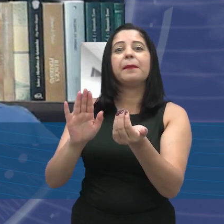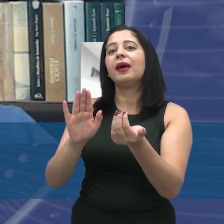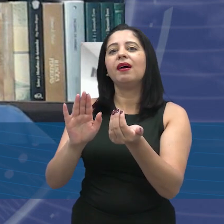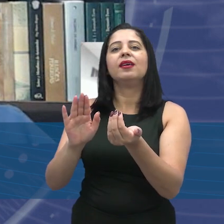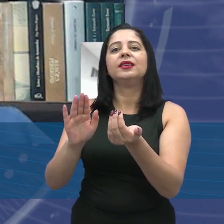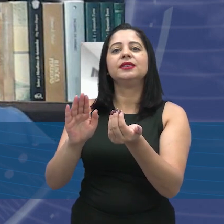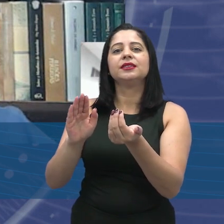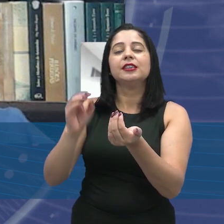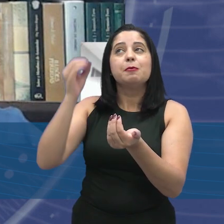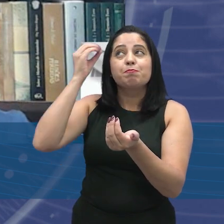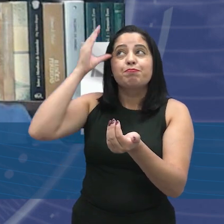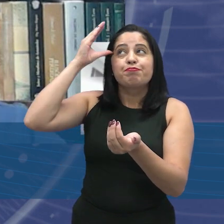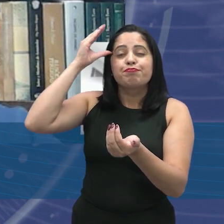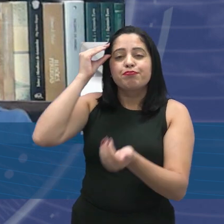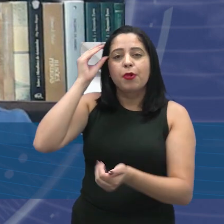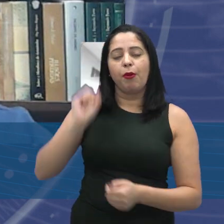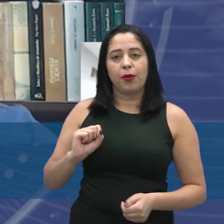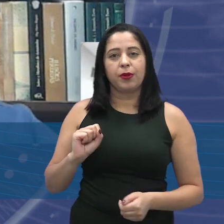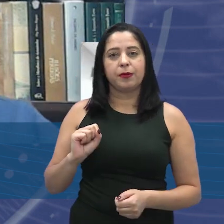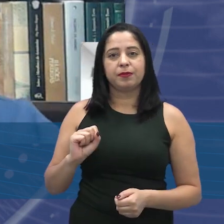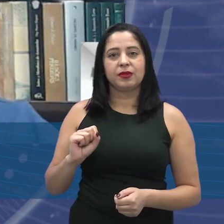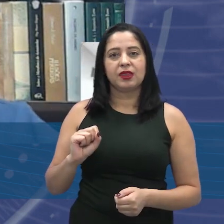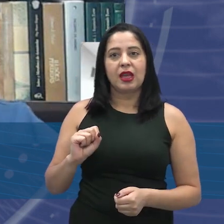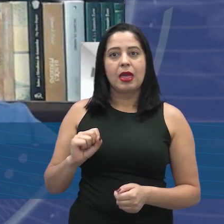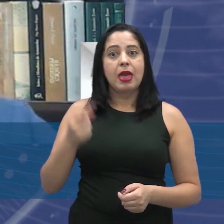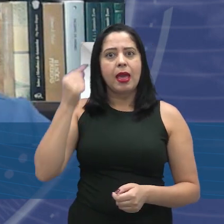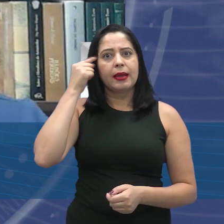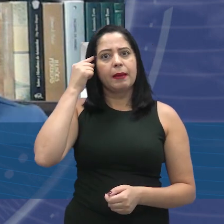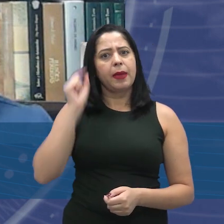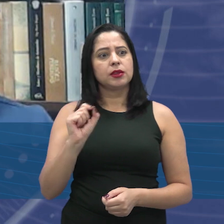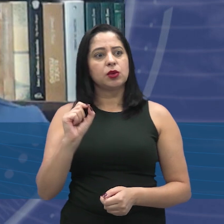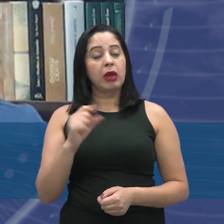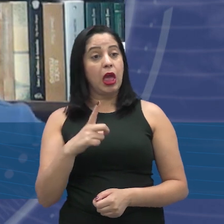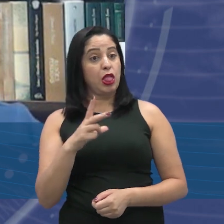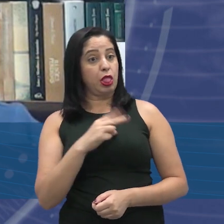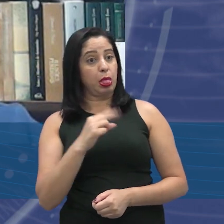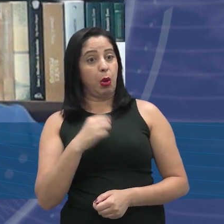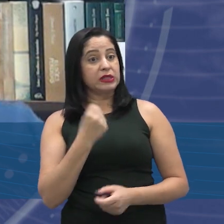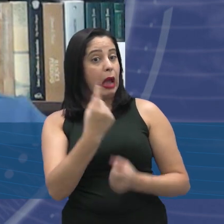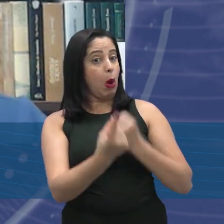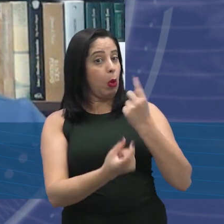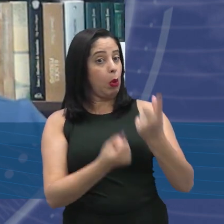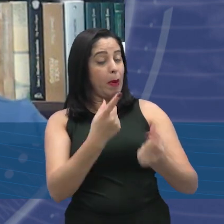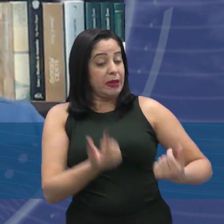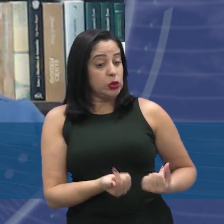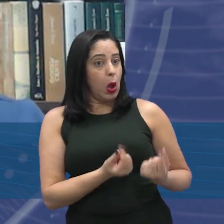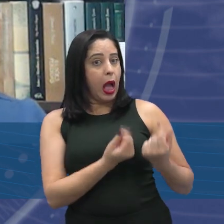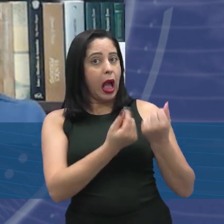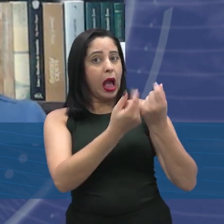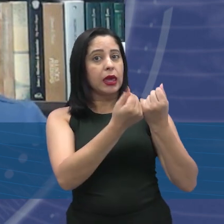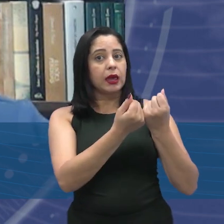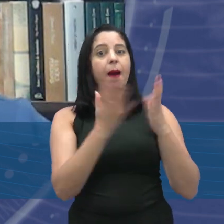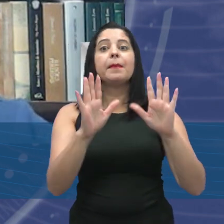um fato milagroso ou espontâneo, estão ficando ricas, então ele quer também ficar rico, entendeu? Mas ficar rico com o quê? Qual que é